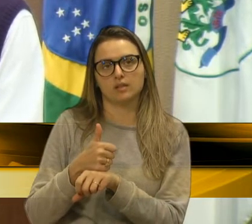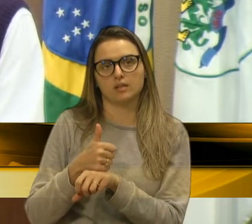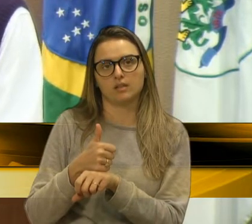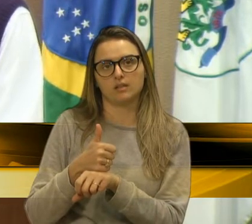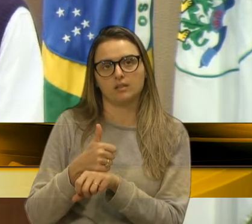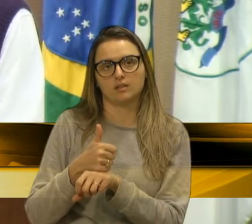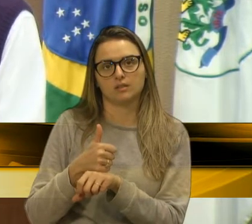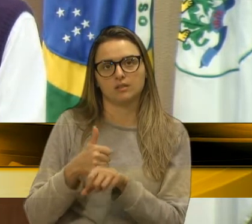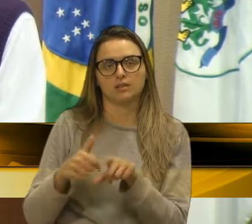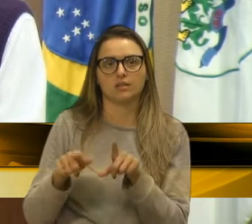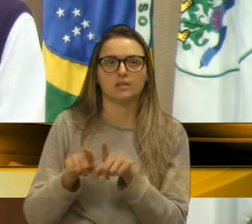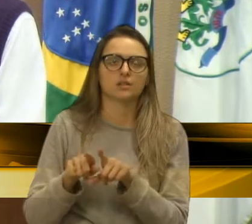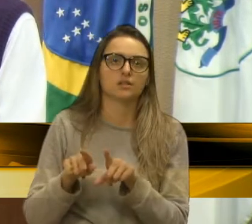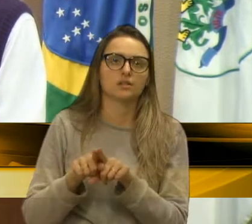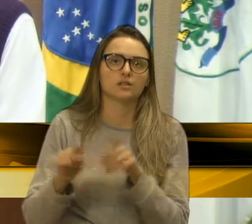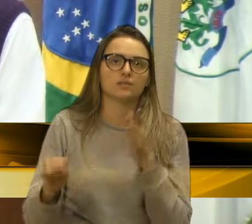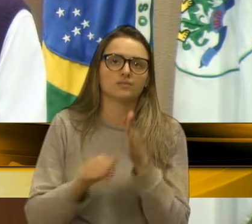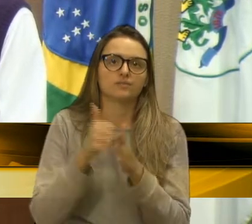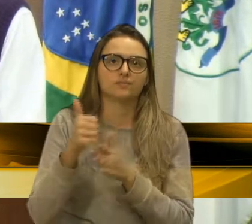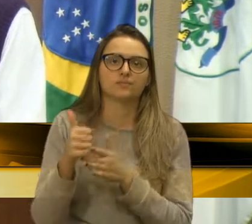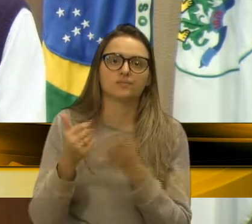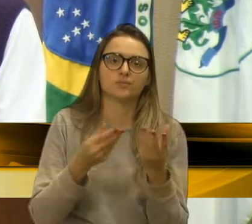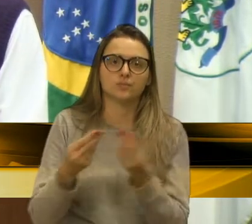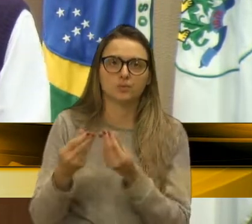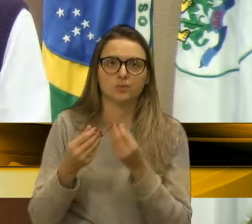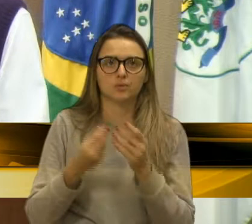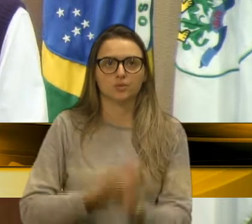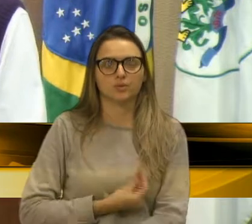que melhorou bastante a vida das pessoas.